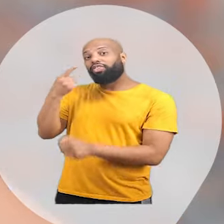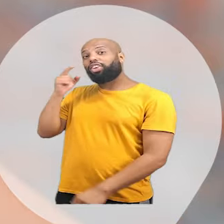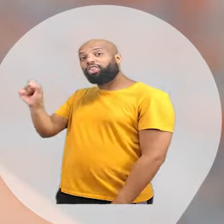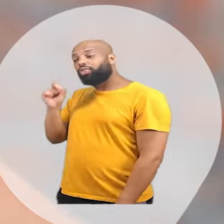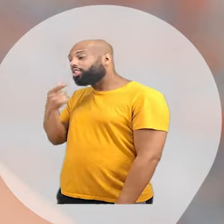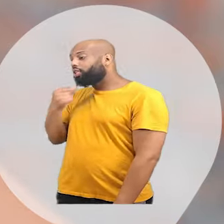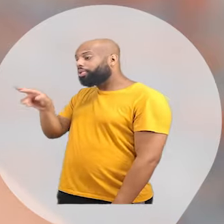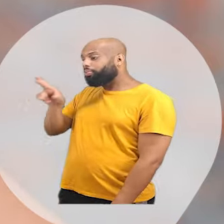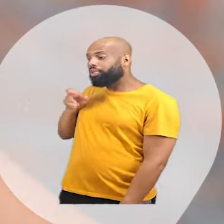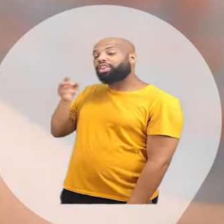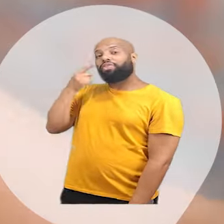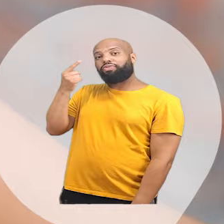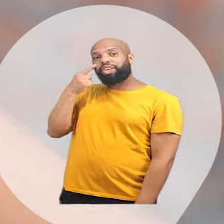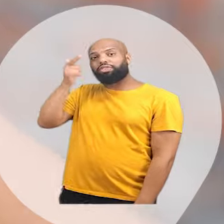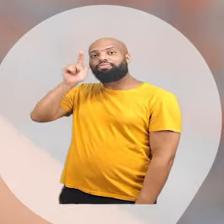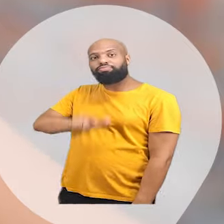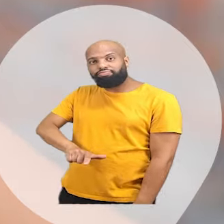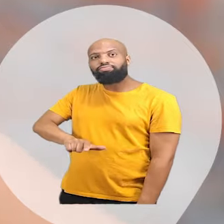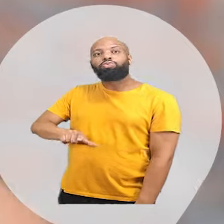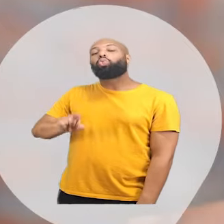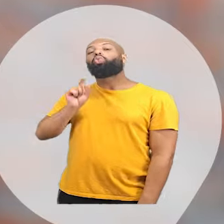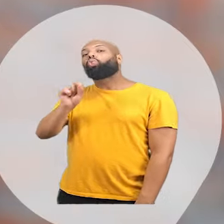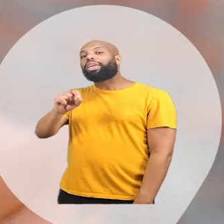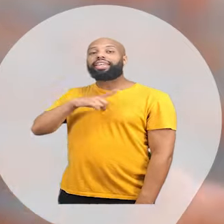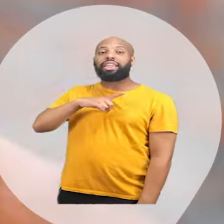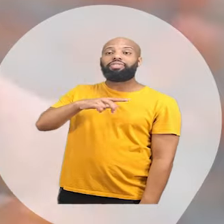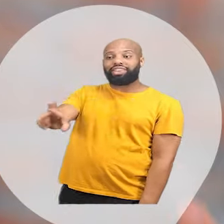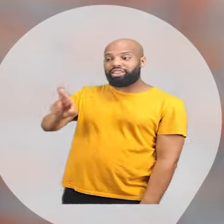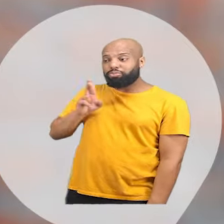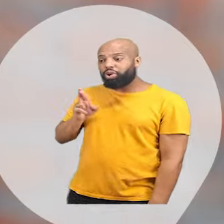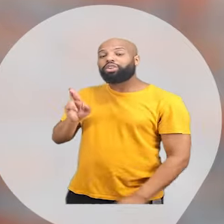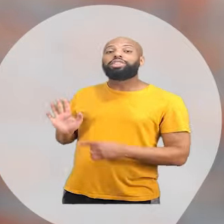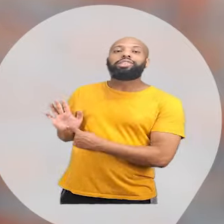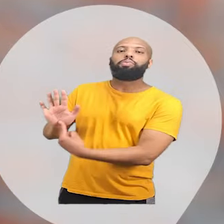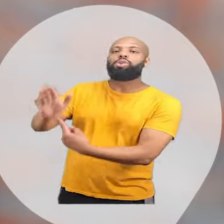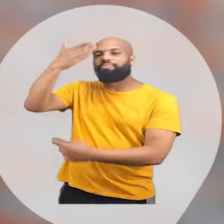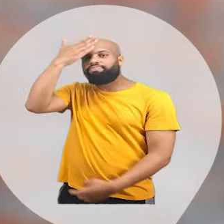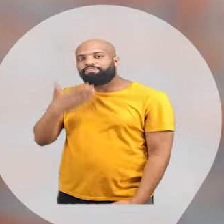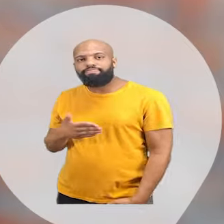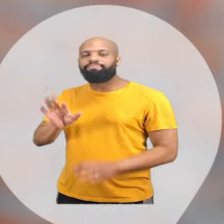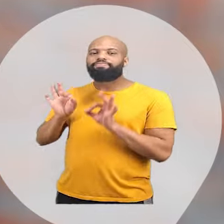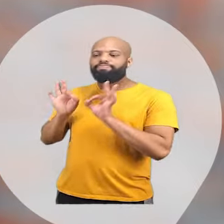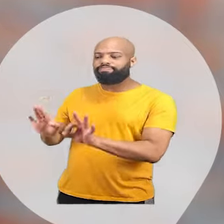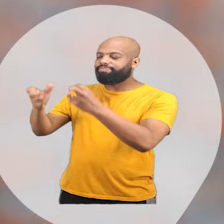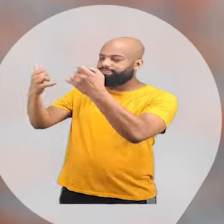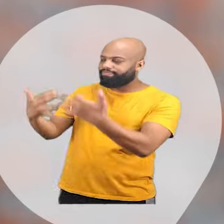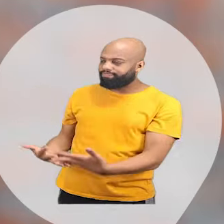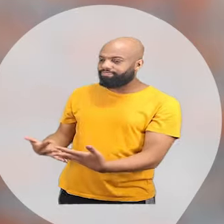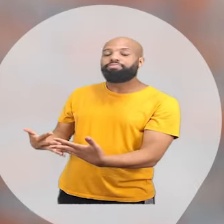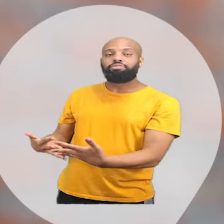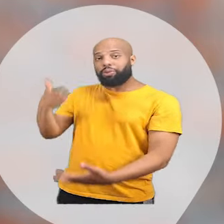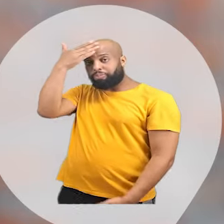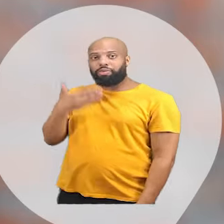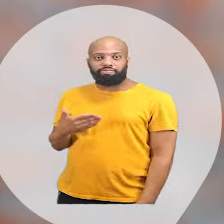respondeu olha quanto alcançou Olha o resultado que gerou então assim mostrar por a + B acho que explicar